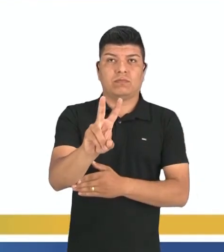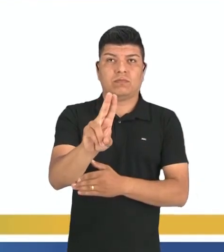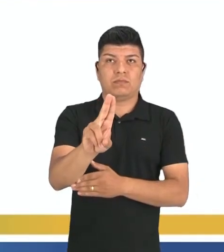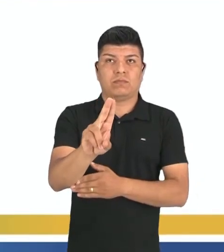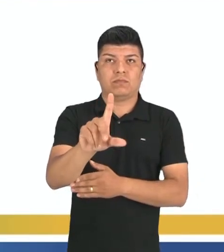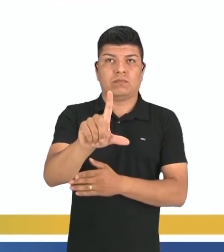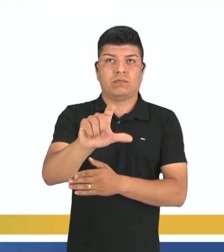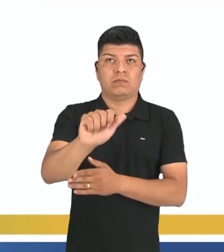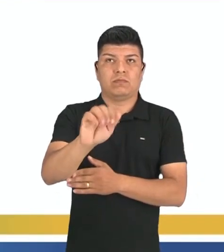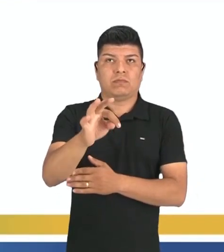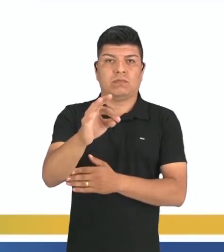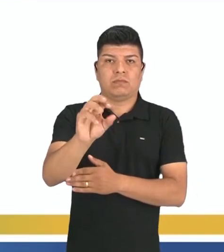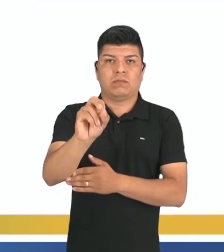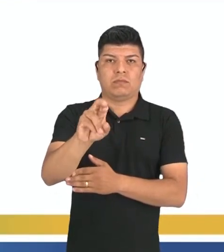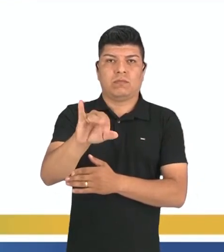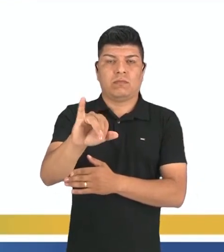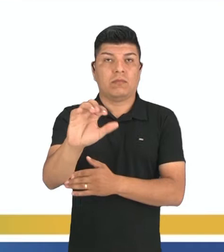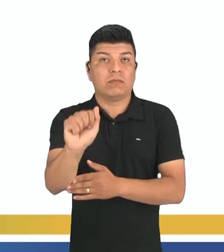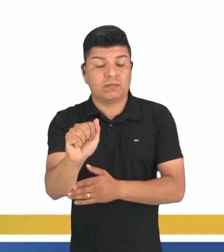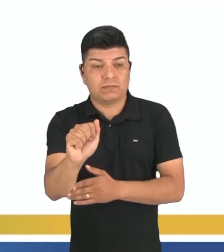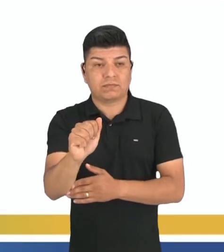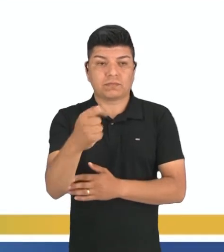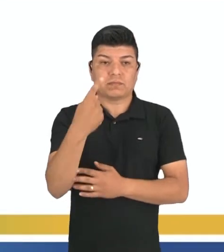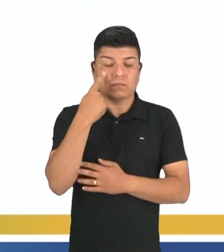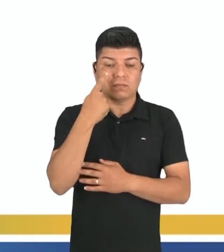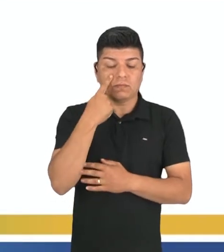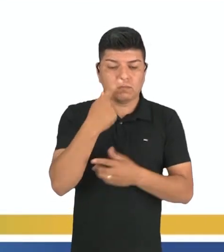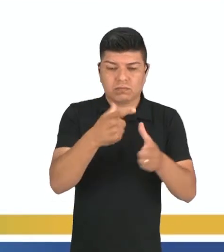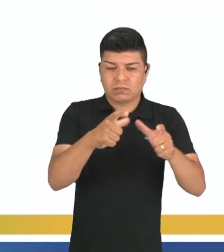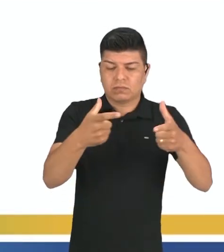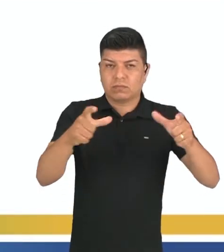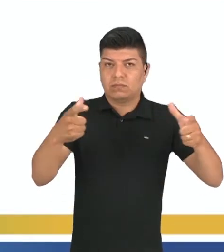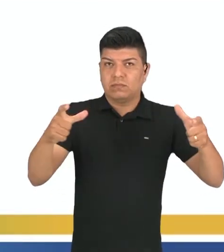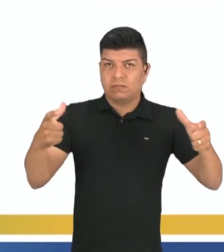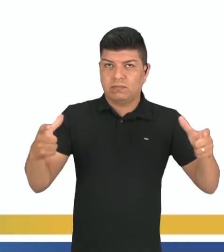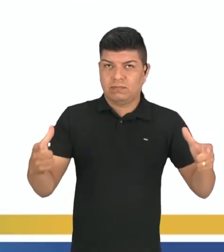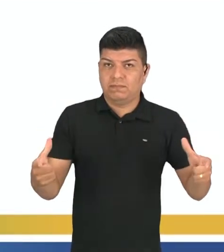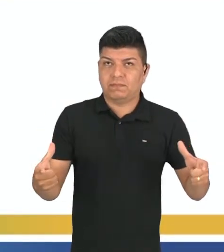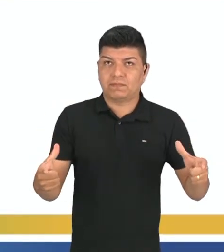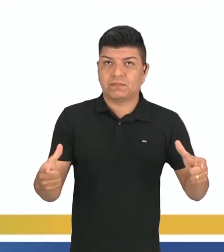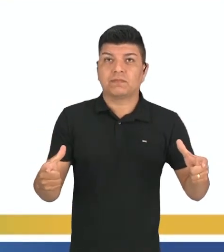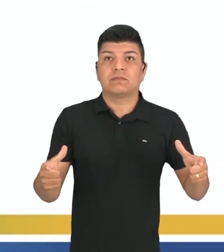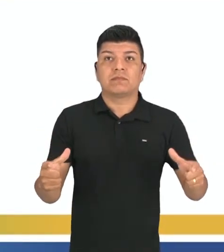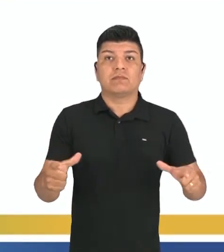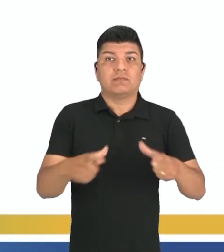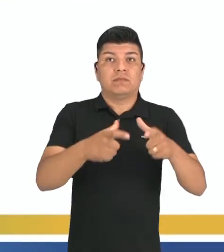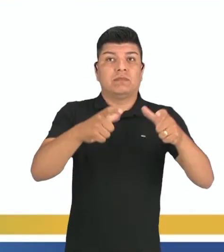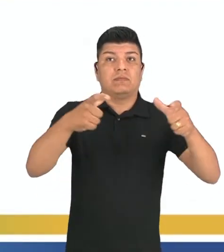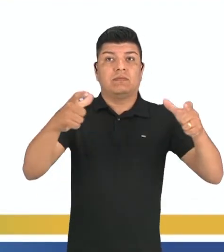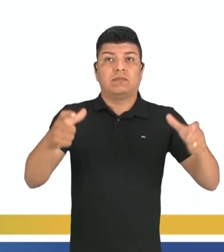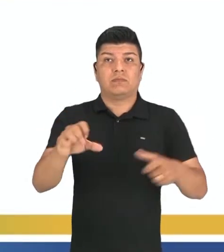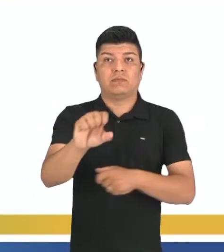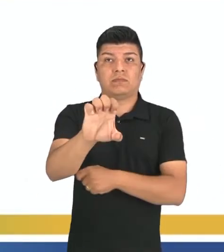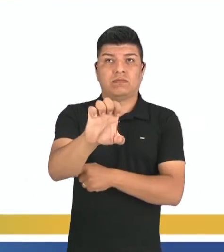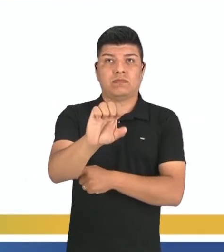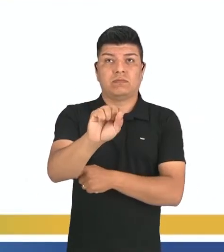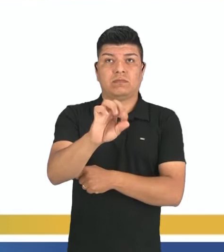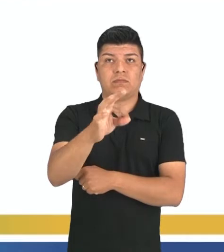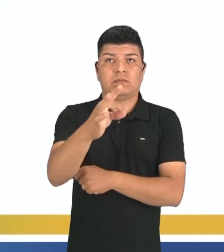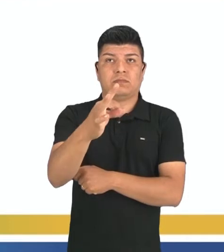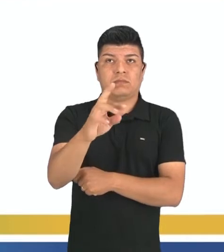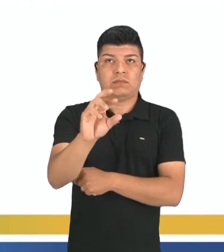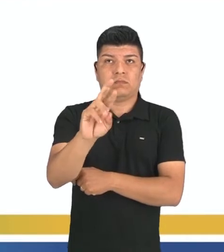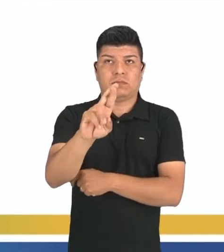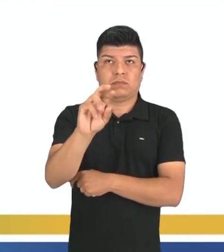ainda observa um aumento na quantidade de estrogênio e à medida que o estrogênio vai aumentando, ocorre um pico